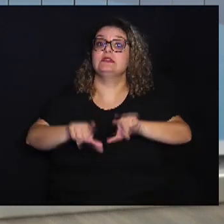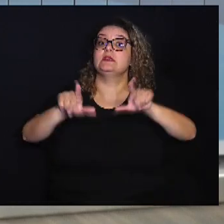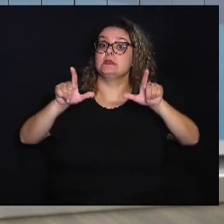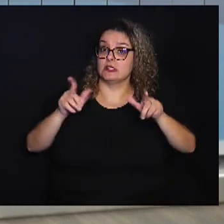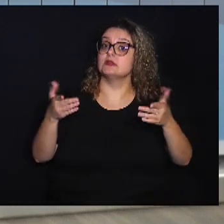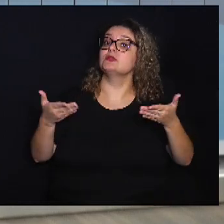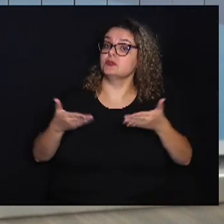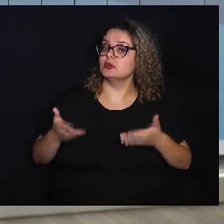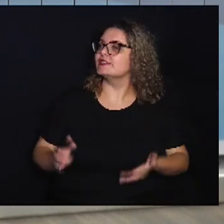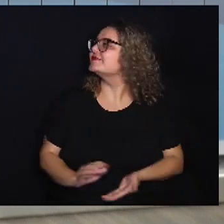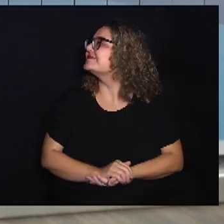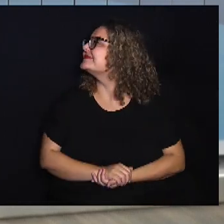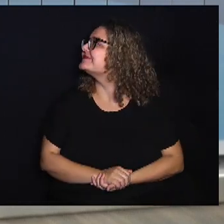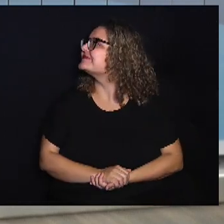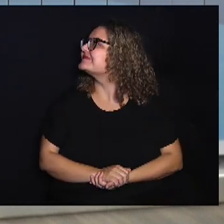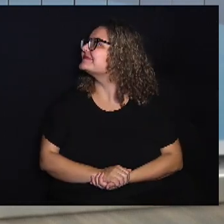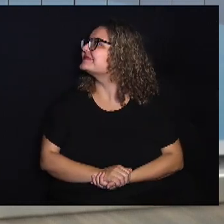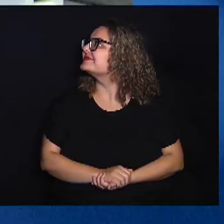os destaques de hoje.